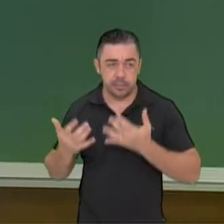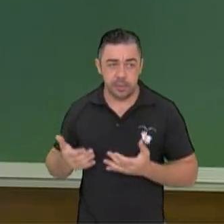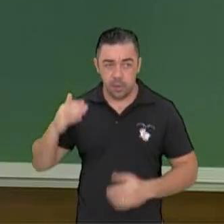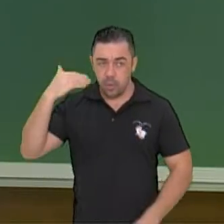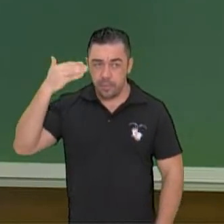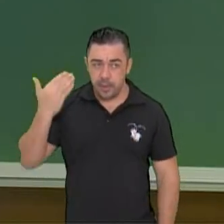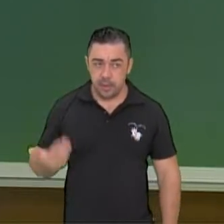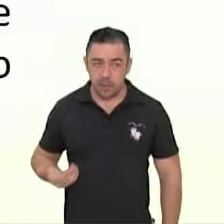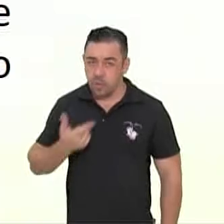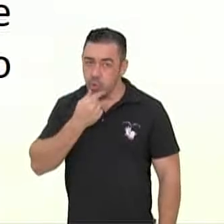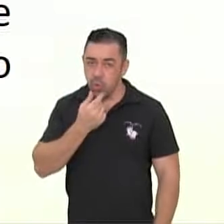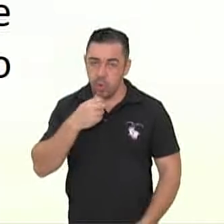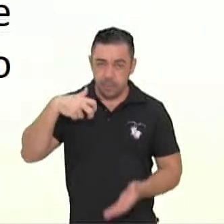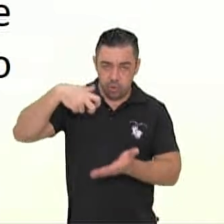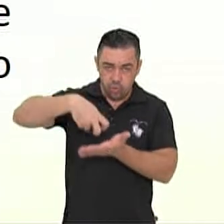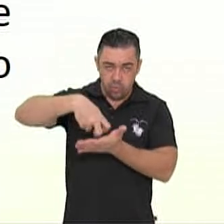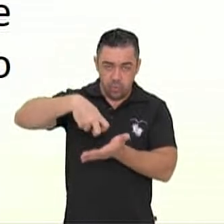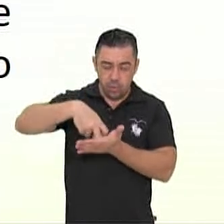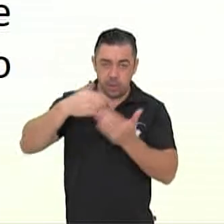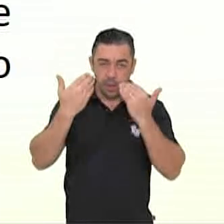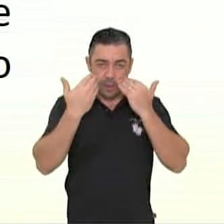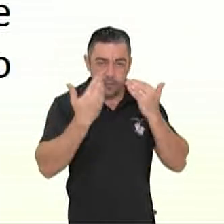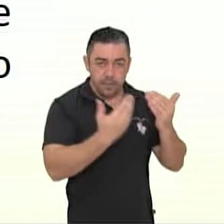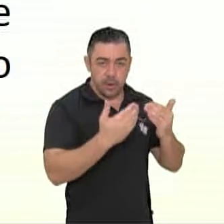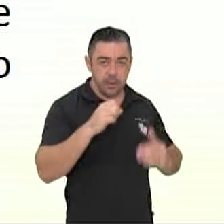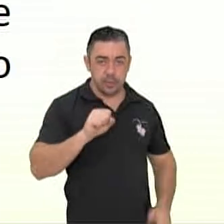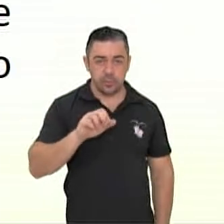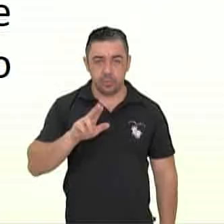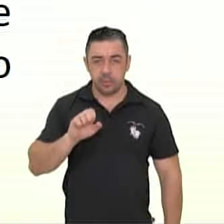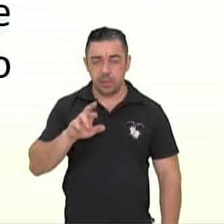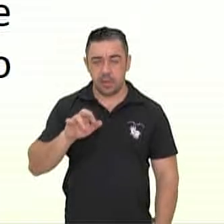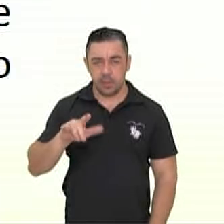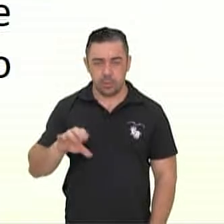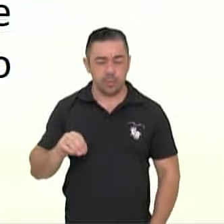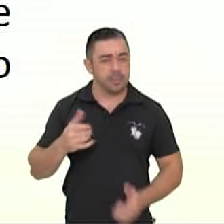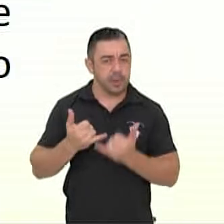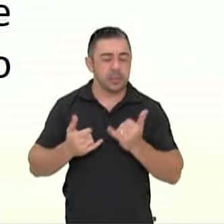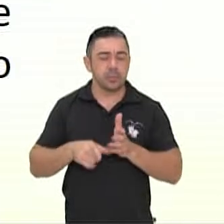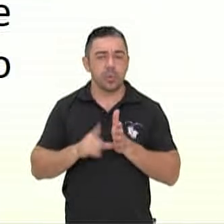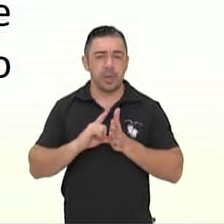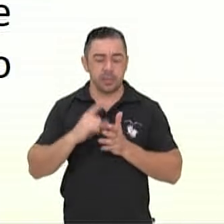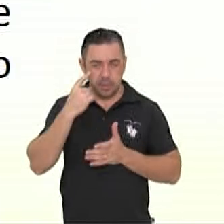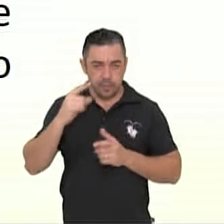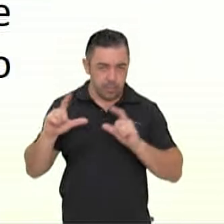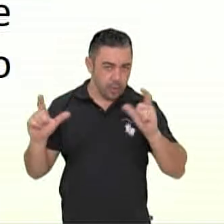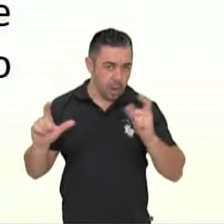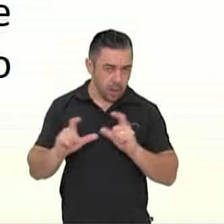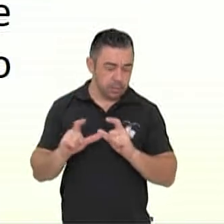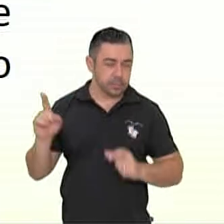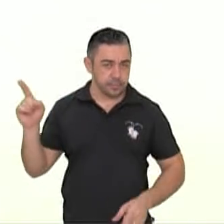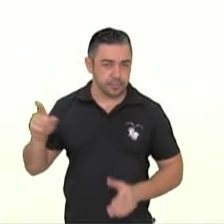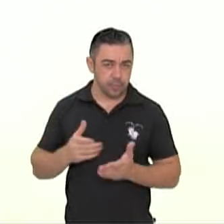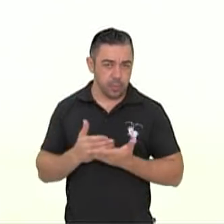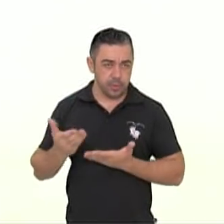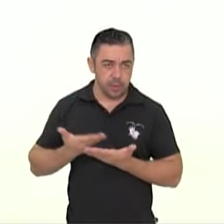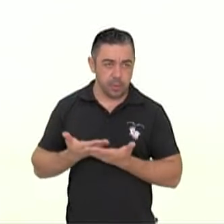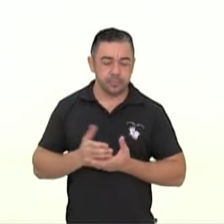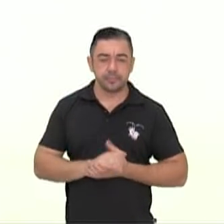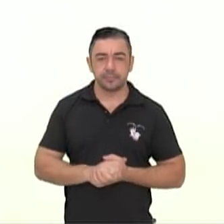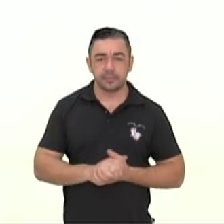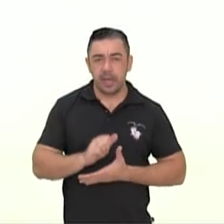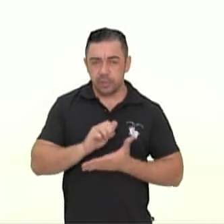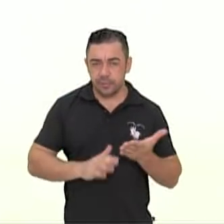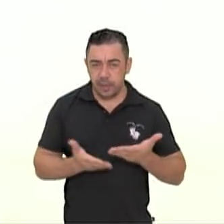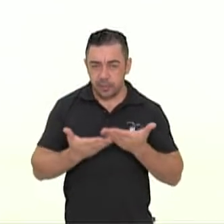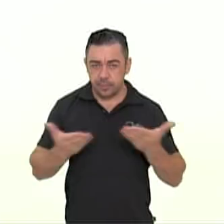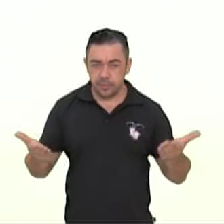homenagem, um vassalo de joelhos, né, frente ao seu suzerano, semelhante àquela imagem miniatura que nós colocamos no início da nossa aula. Agora